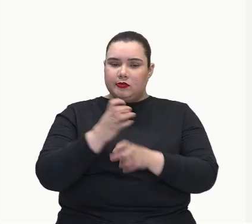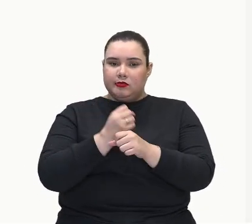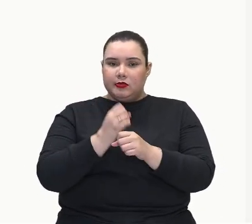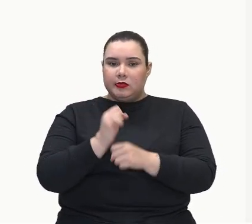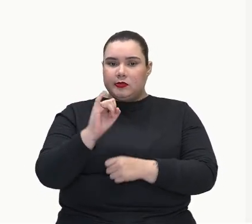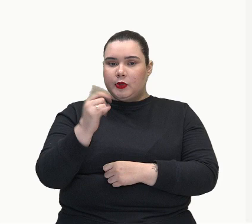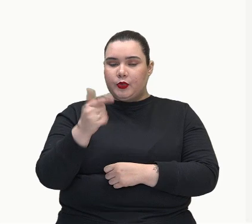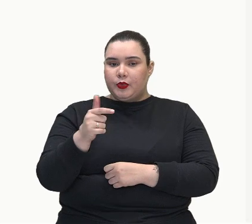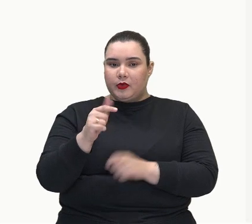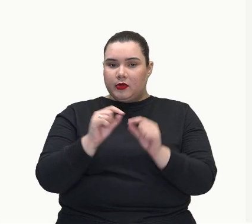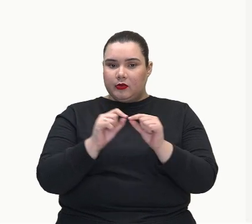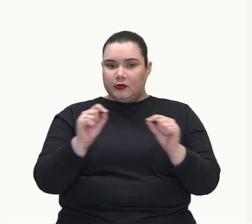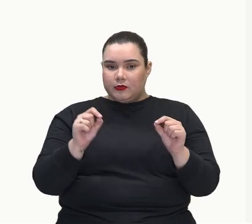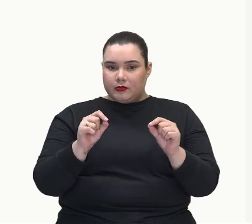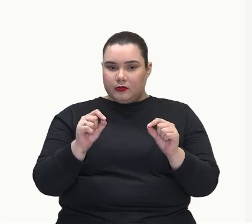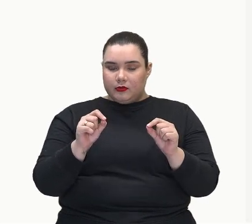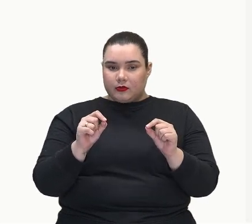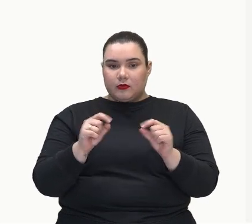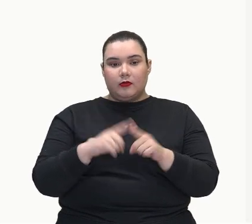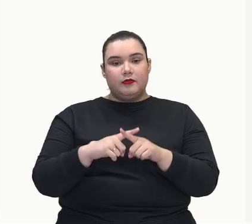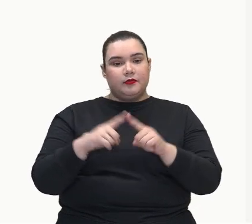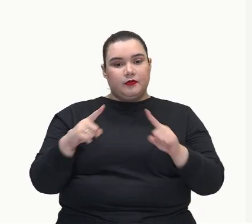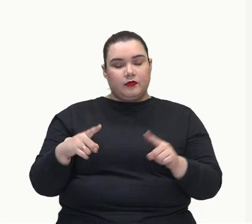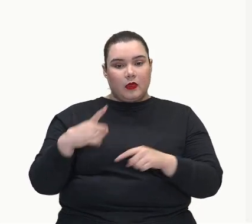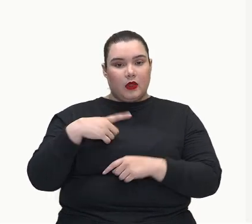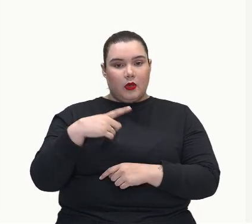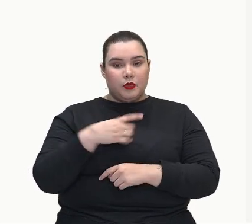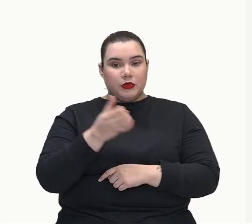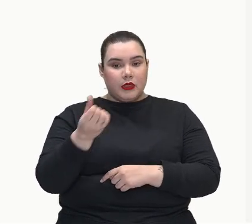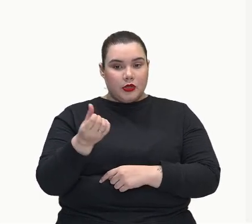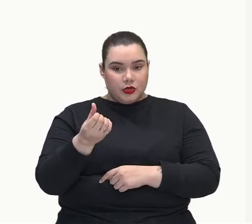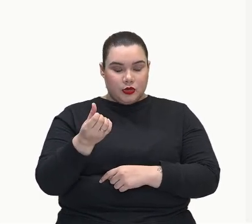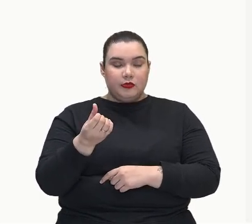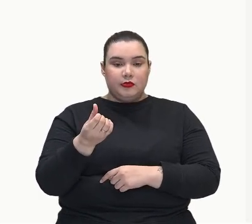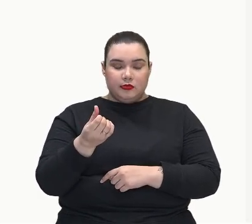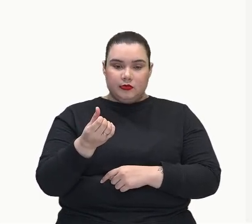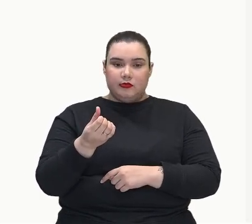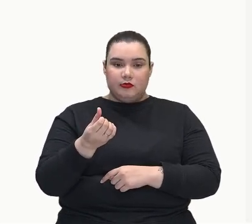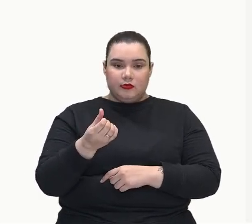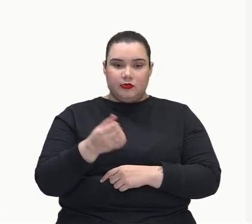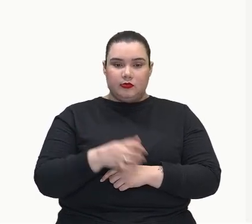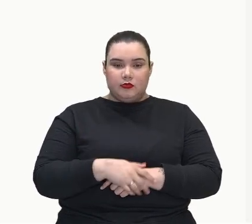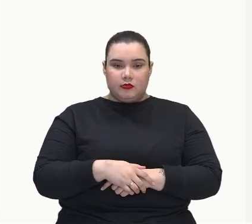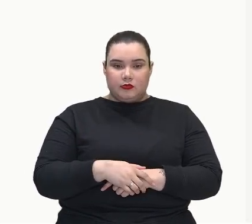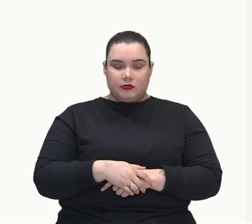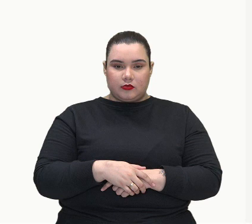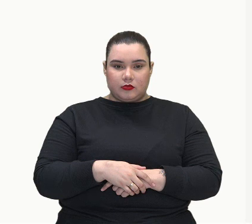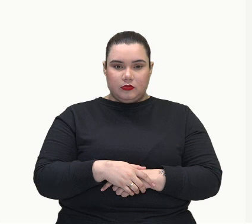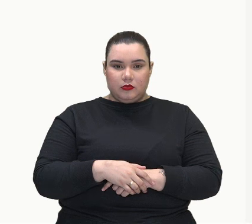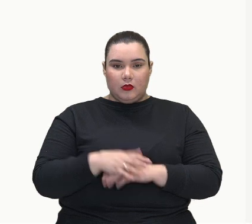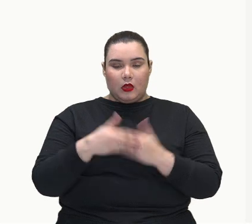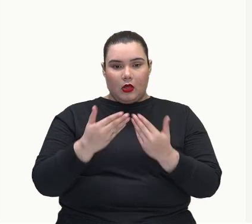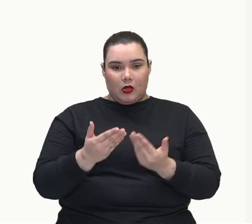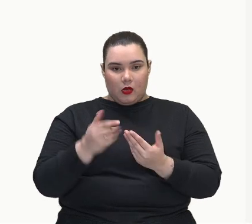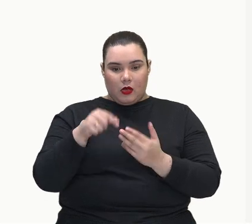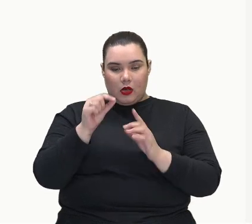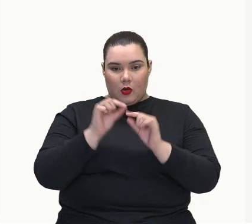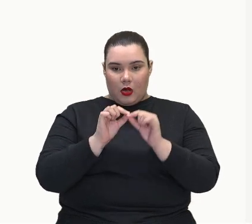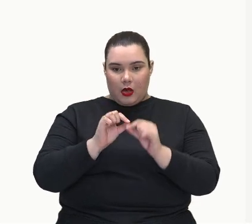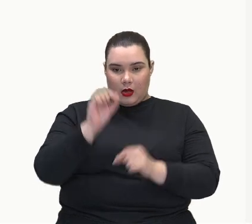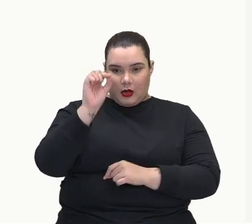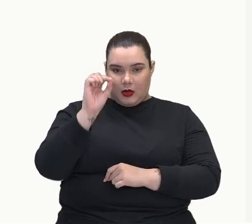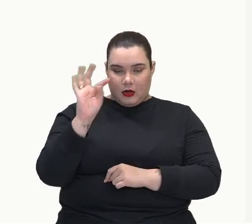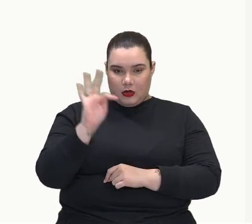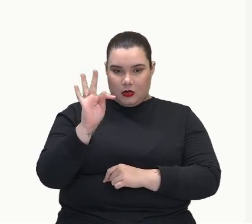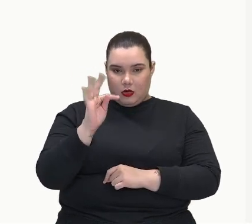tem medida aqui? Mas a gente tem uma medida aqui. Então, o fato dessa reta aqui não ter